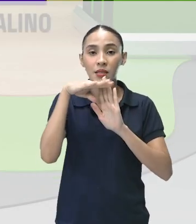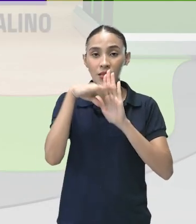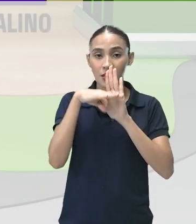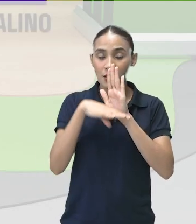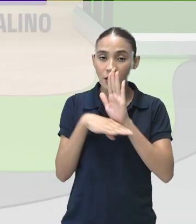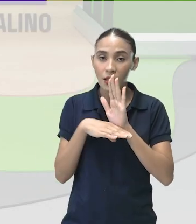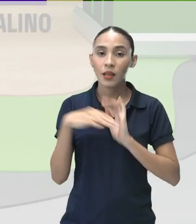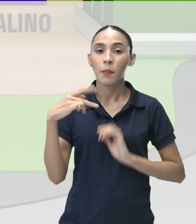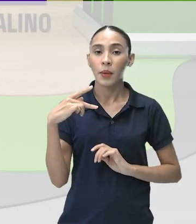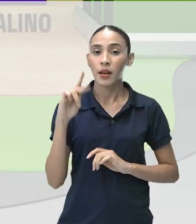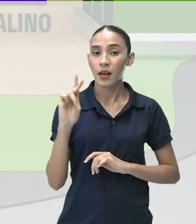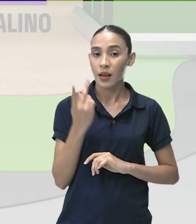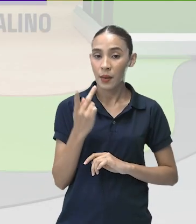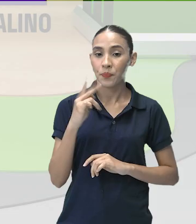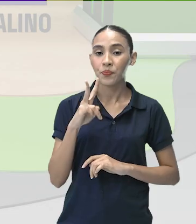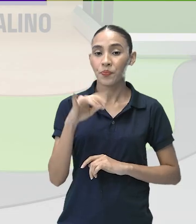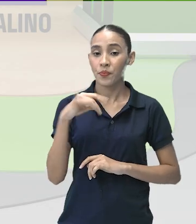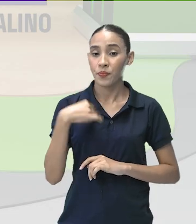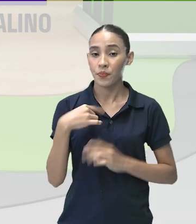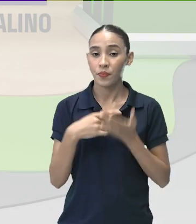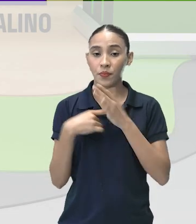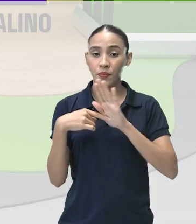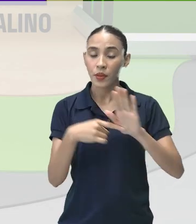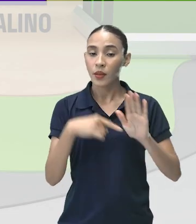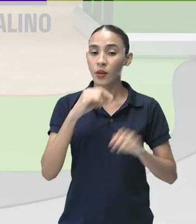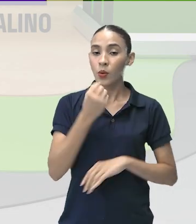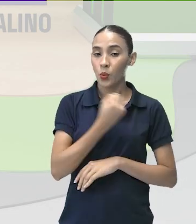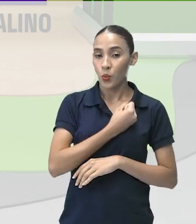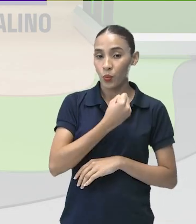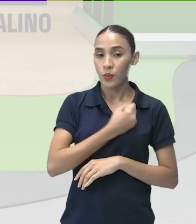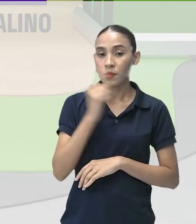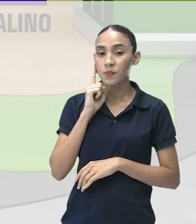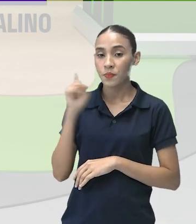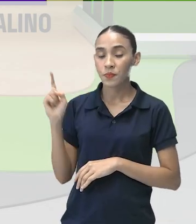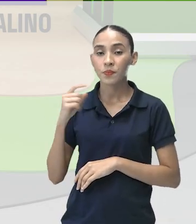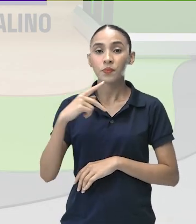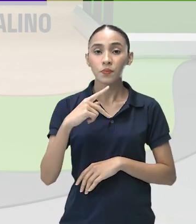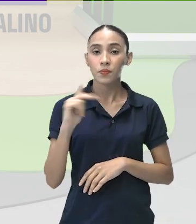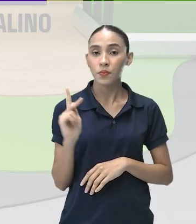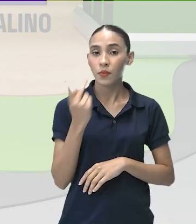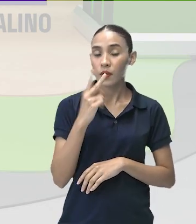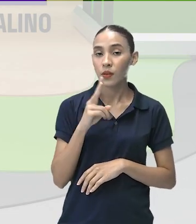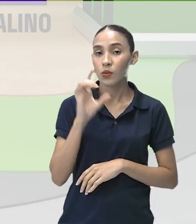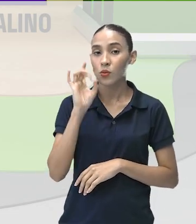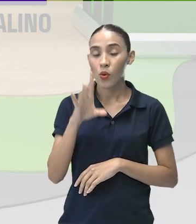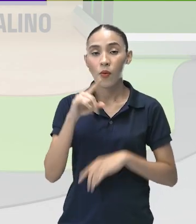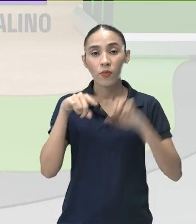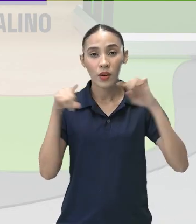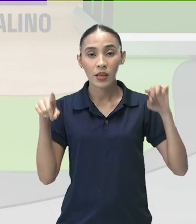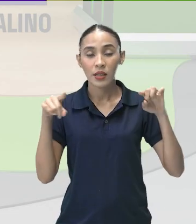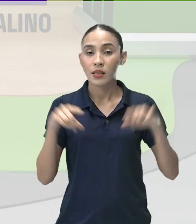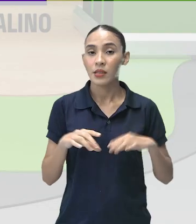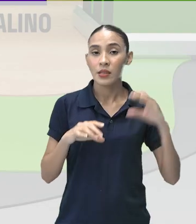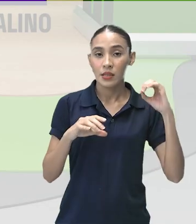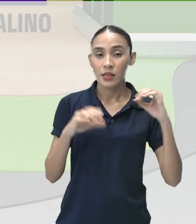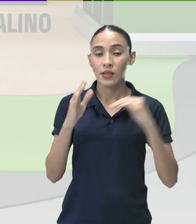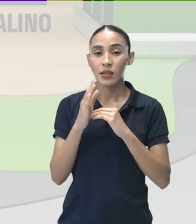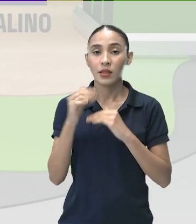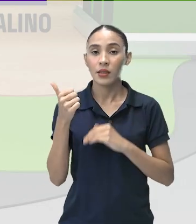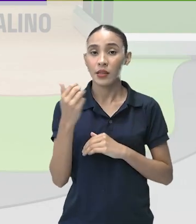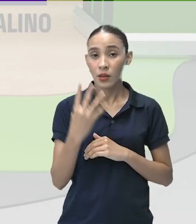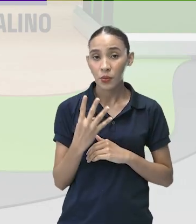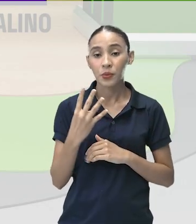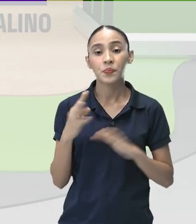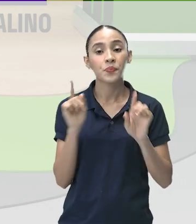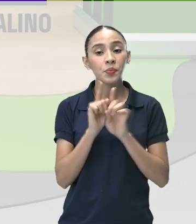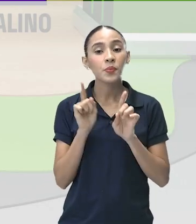de pH que nos dá esses valores. Percebam que nossos valores de pH, eles só variam de 0 até a 14.